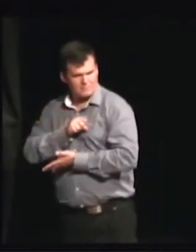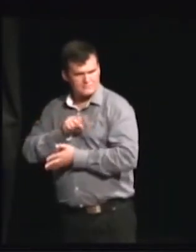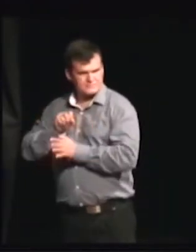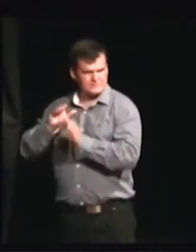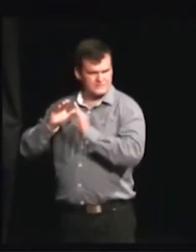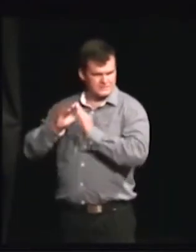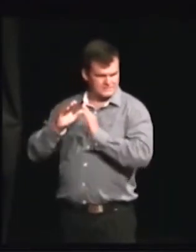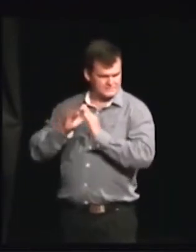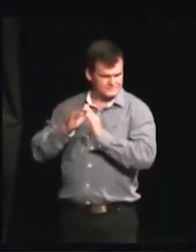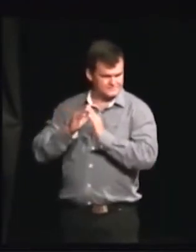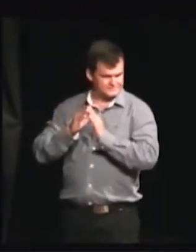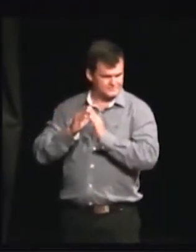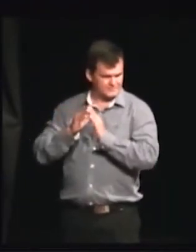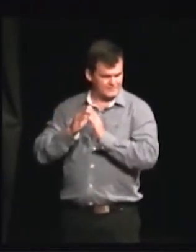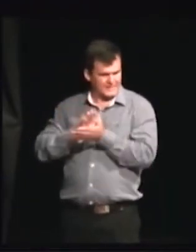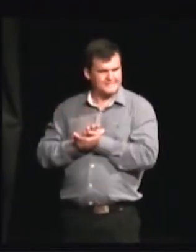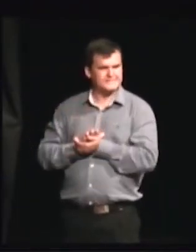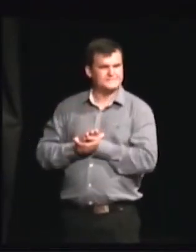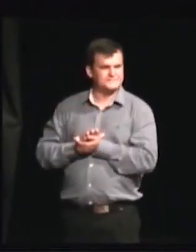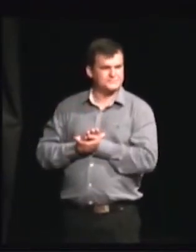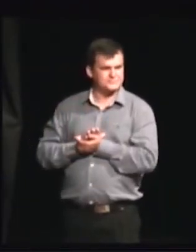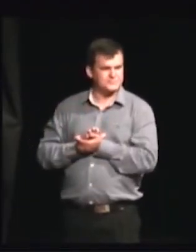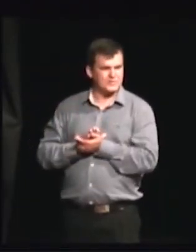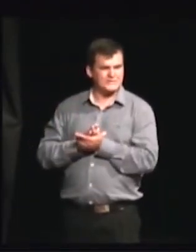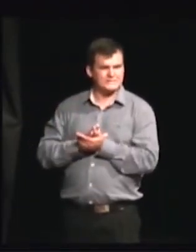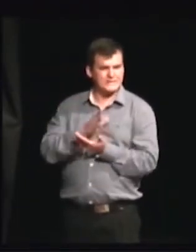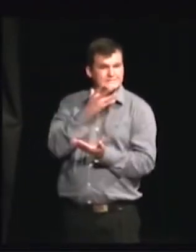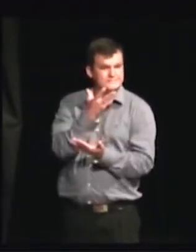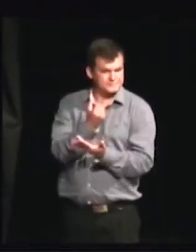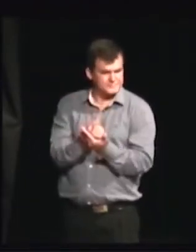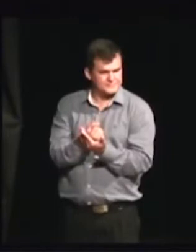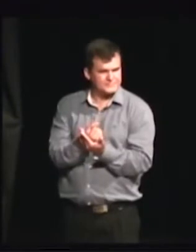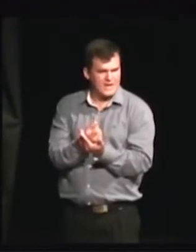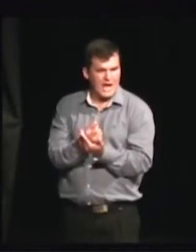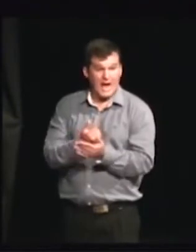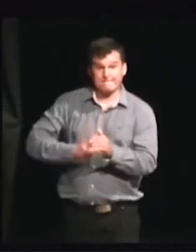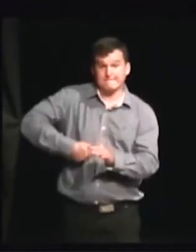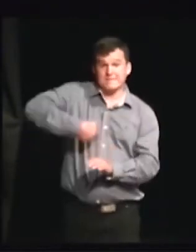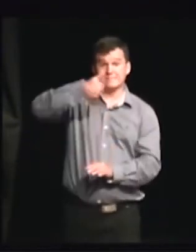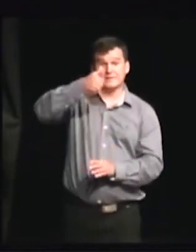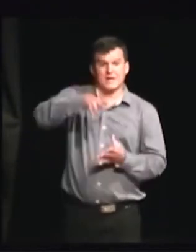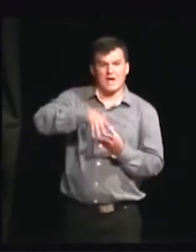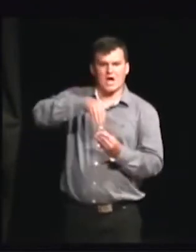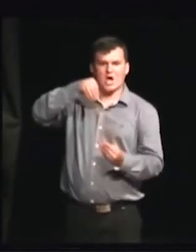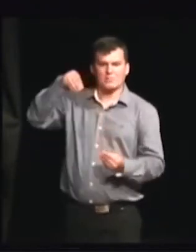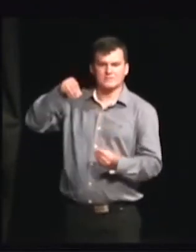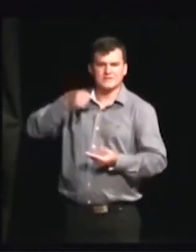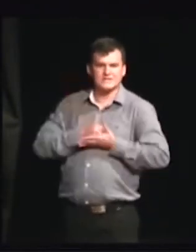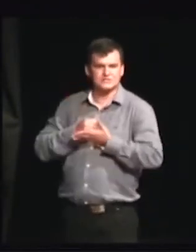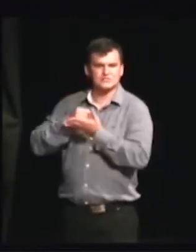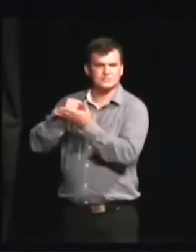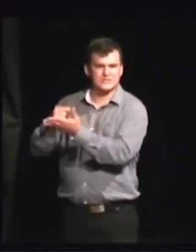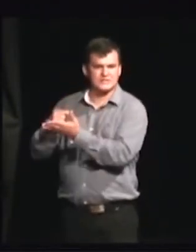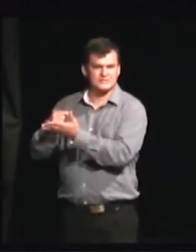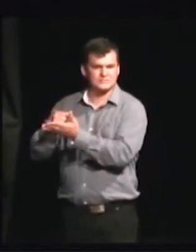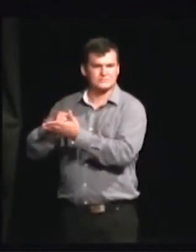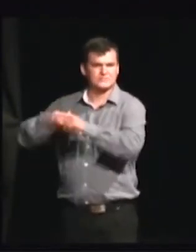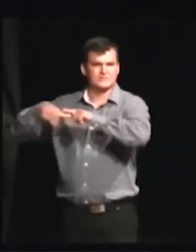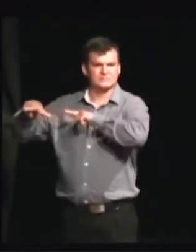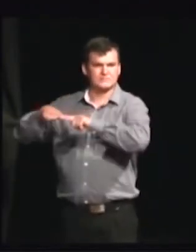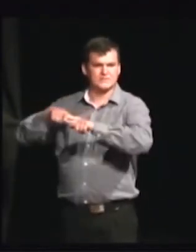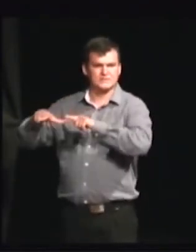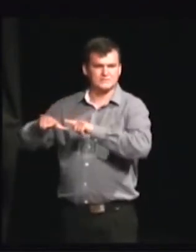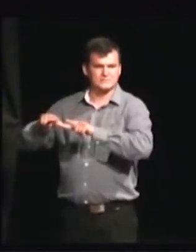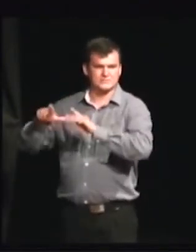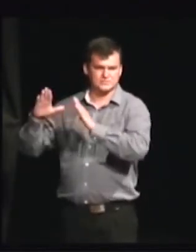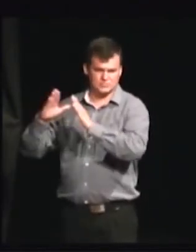Na instituição espírita da qual você faz parte, entenda, a primeira alma a ser socorrida é o do trabalhador do seu